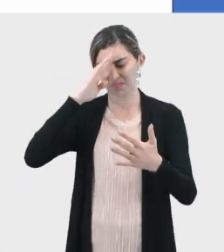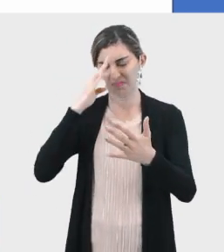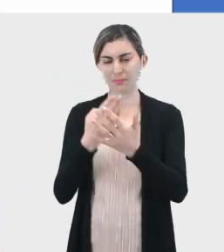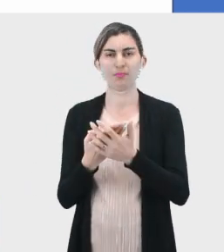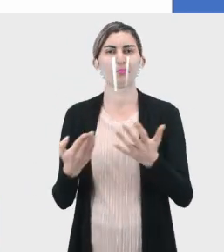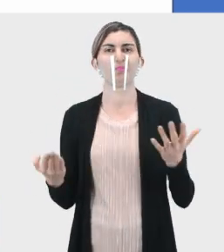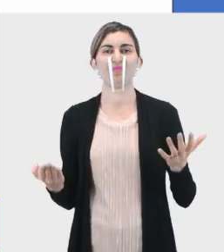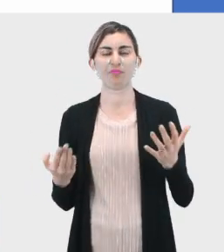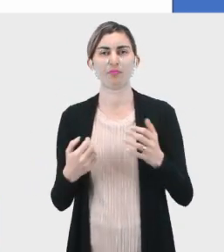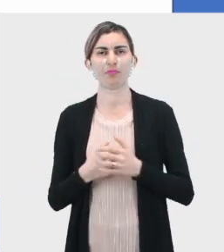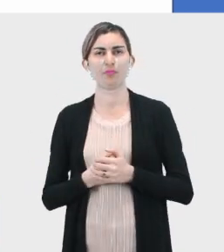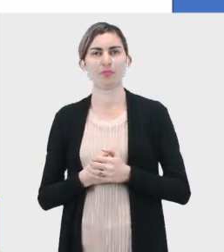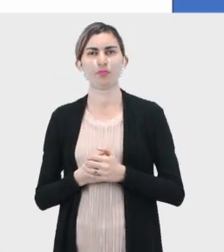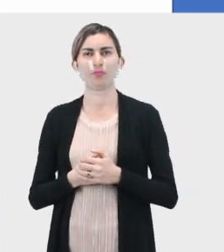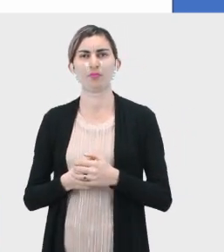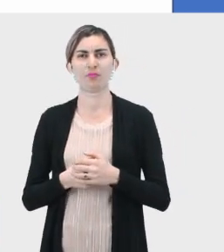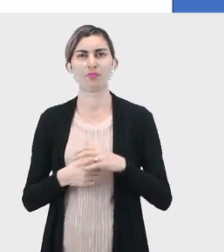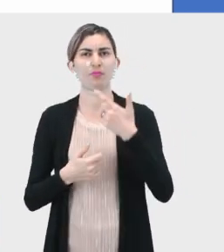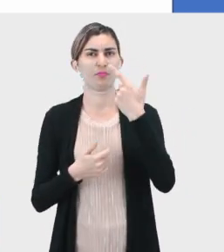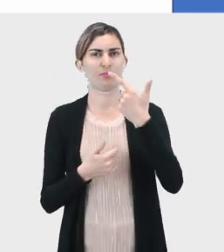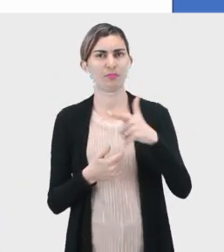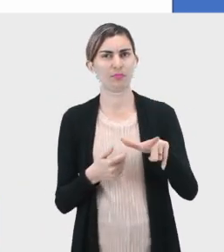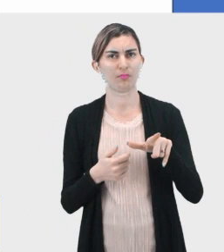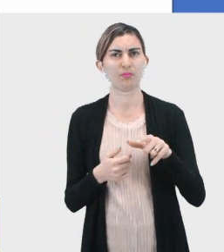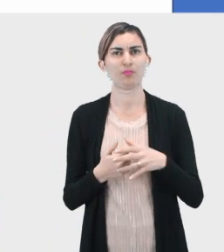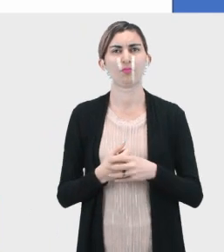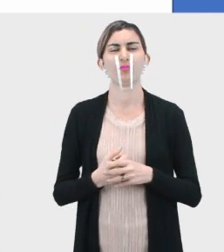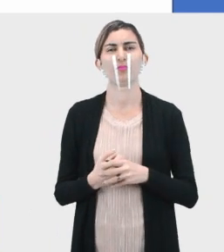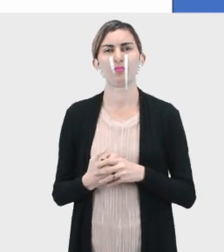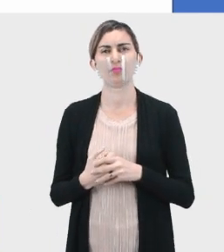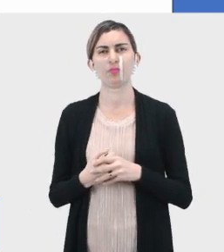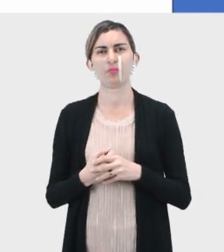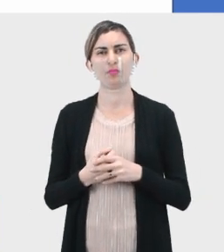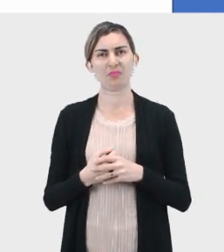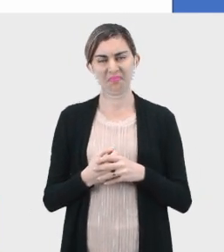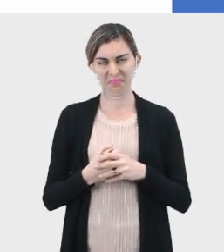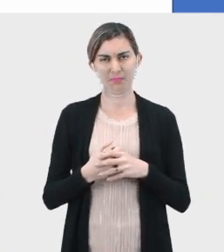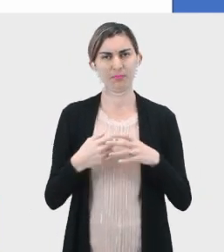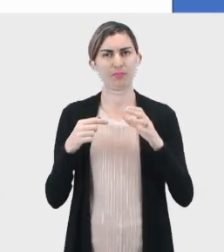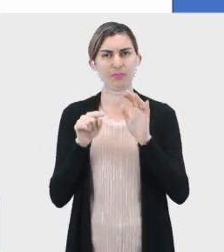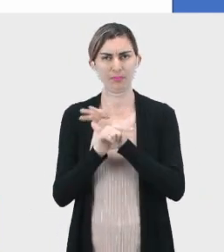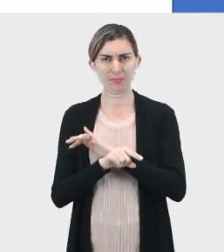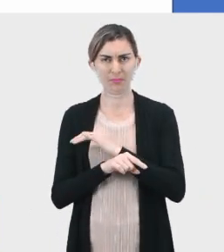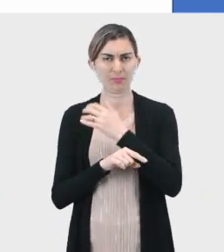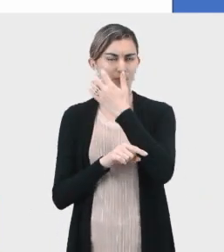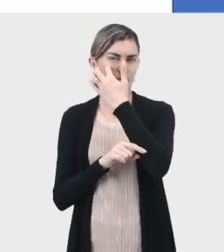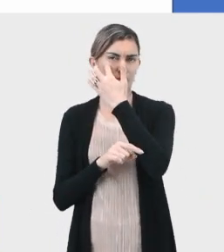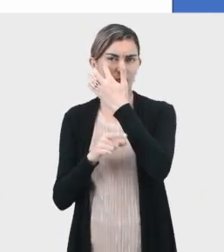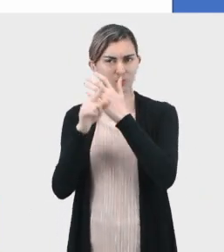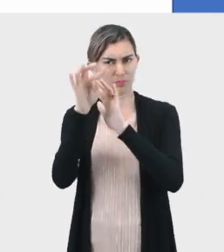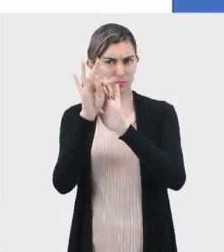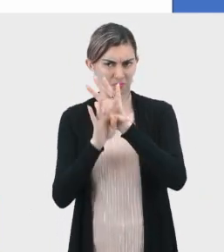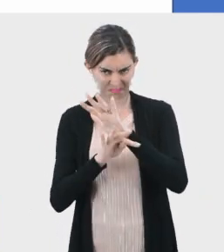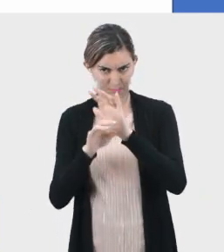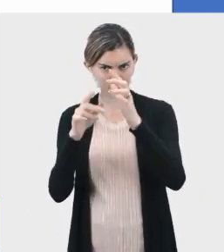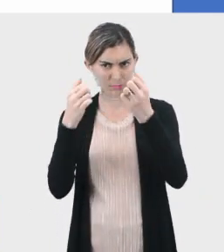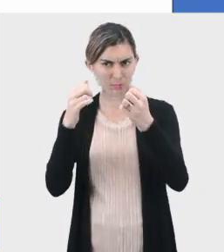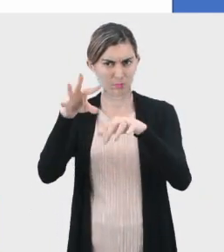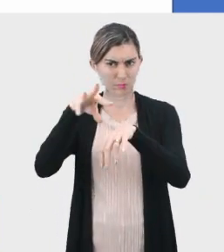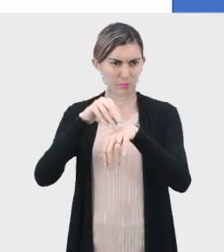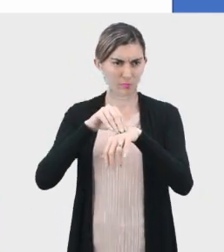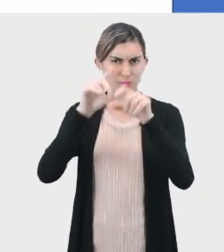autoconfiante. Number 5. Does the text contain rhymes? O texto ele